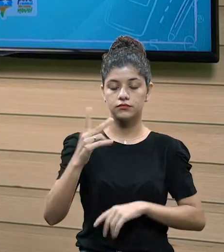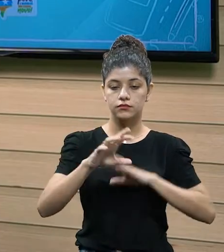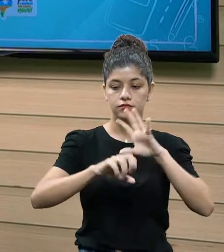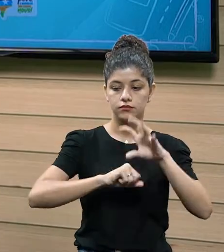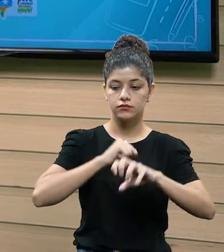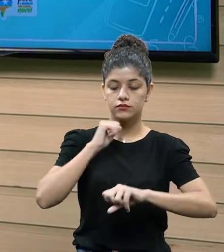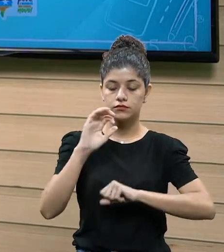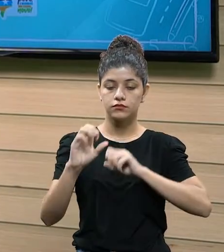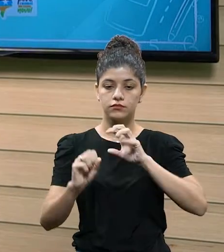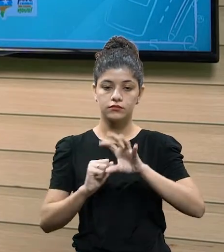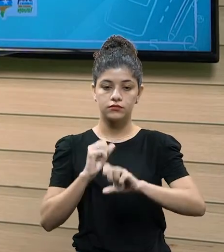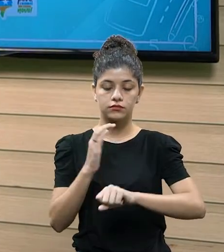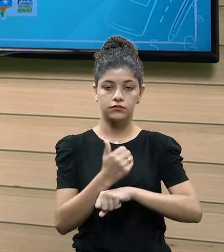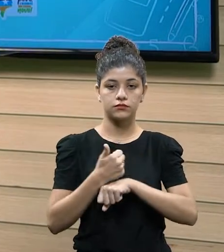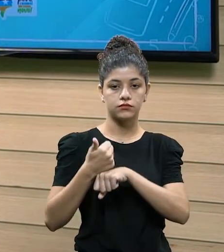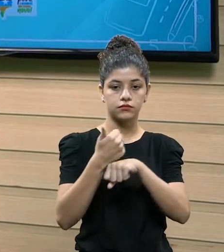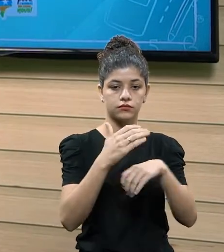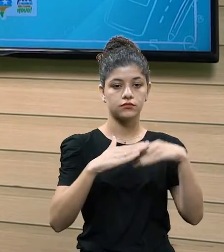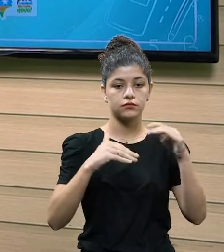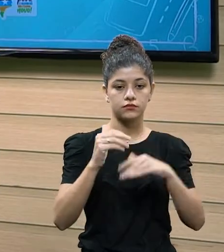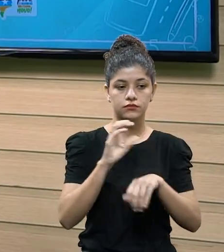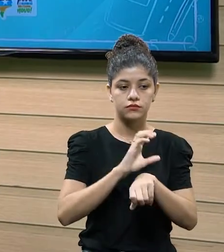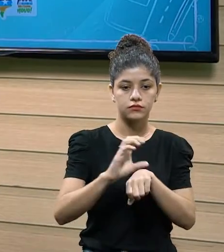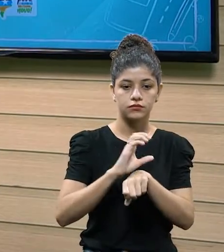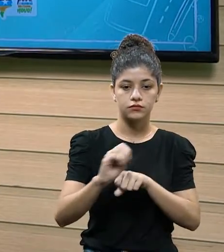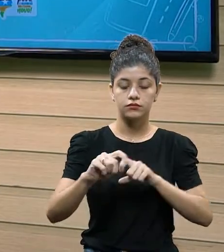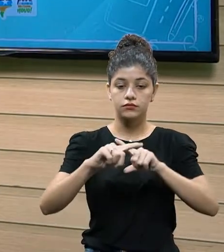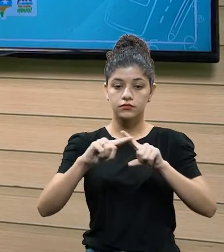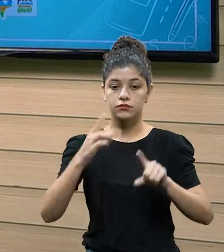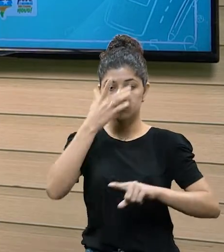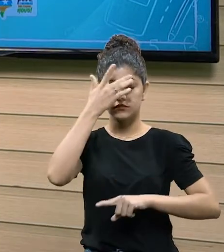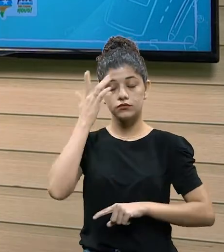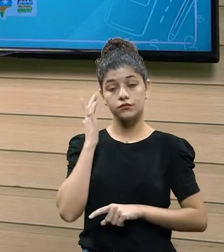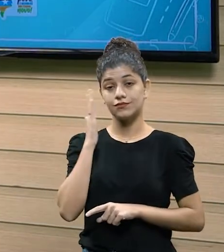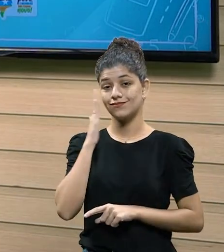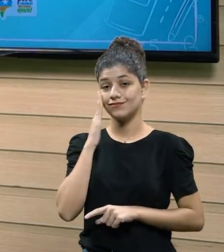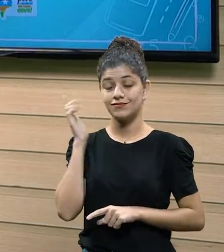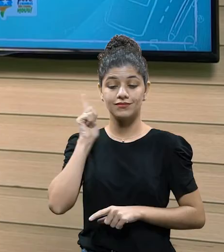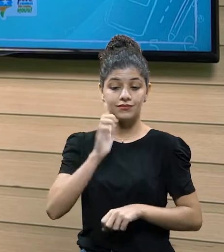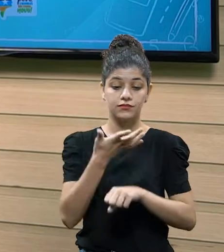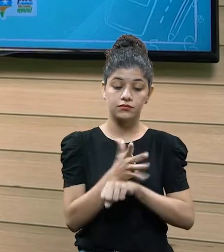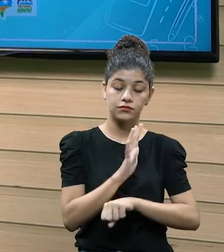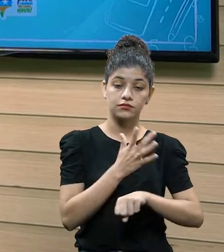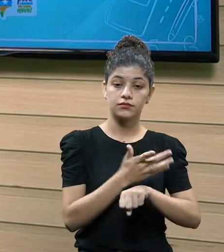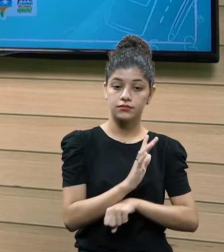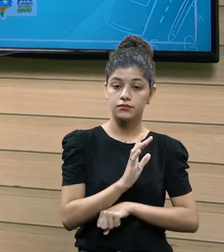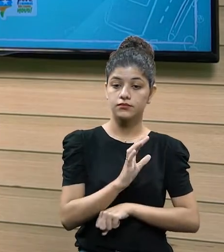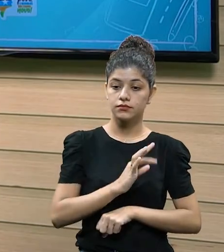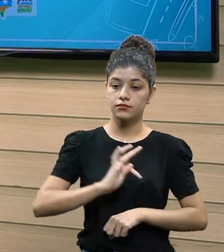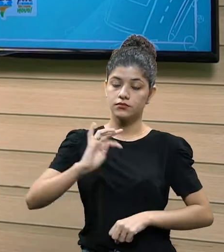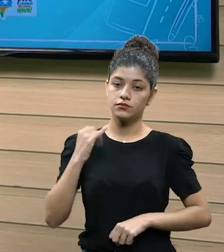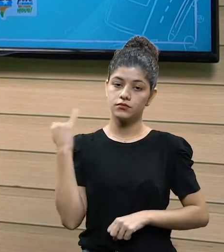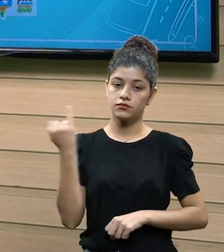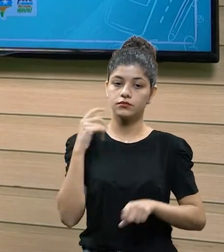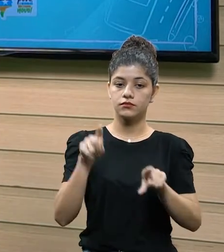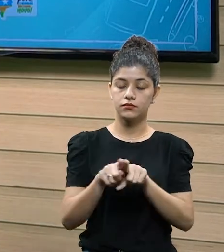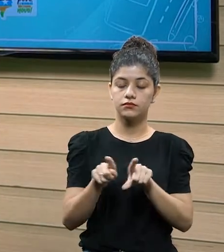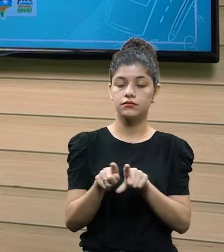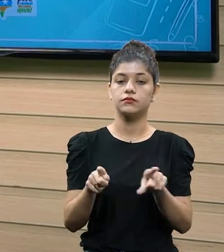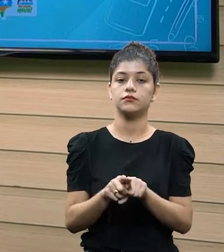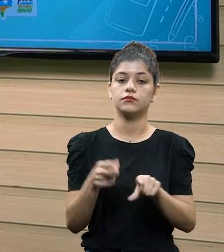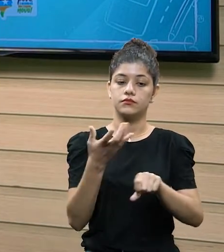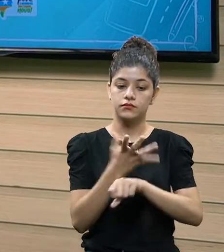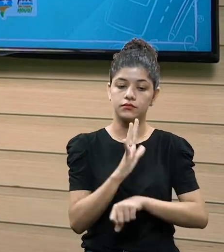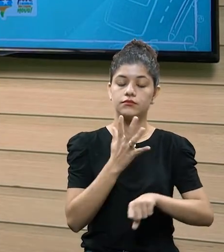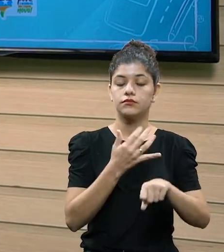busquem a capacitação, tem muitas pessoas fazendo cursos, mas as pessoas não estão conseguindo entender e praticar. A teoria ela é importante, mas se você